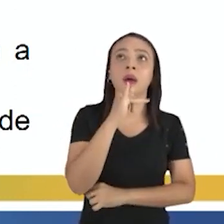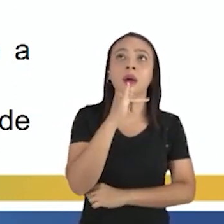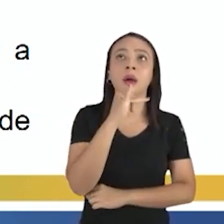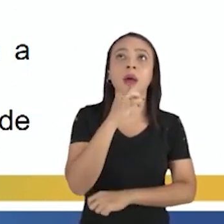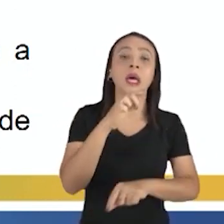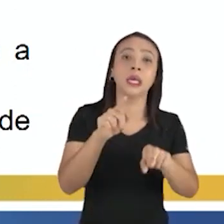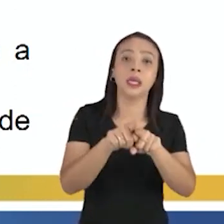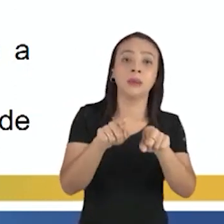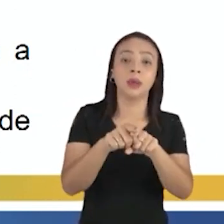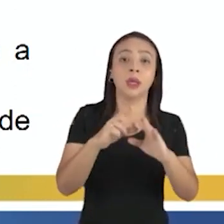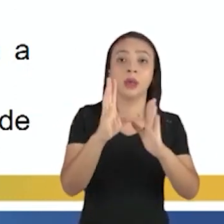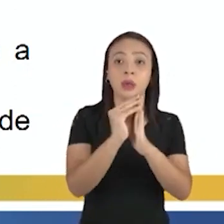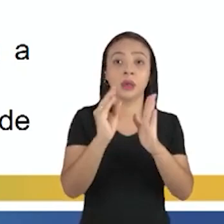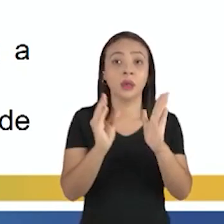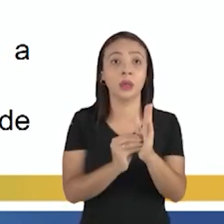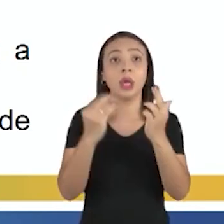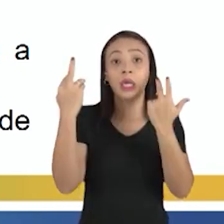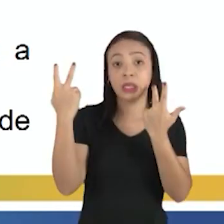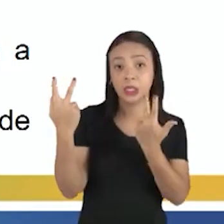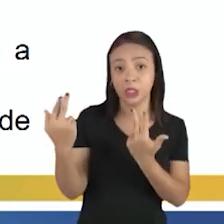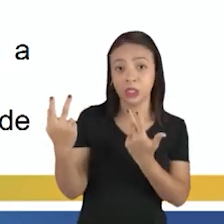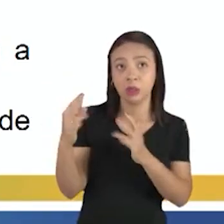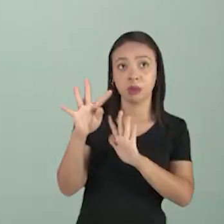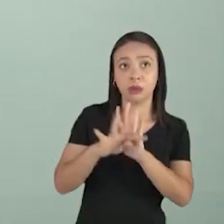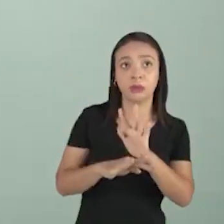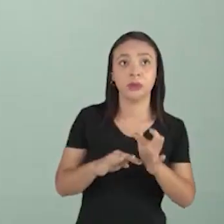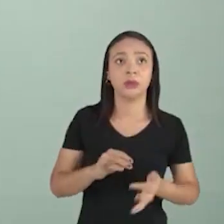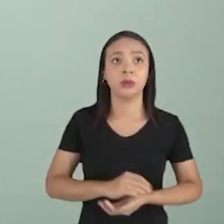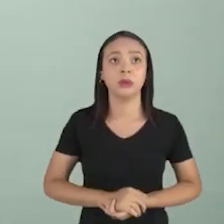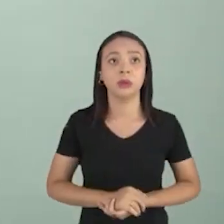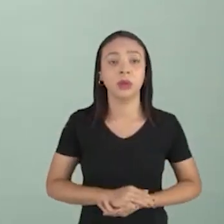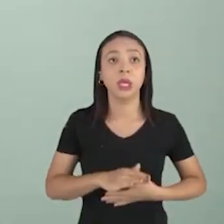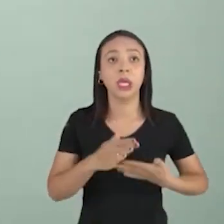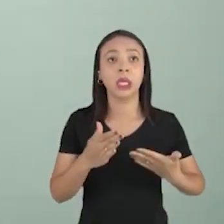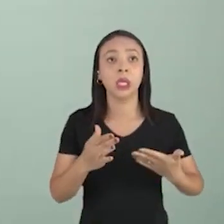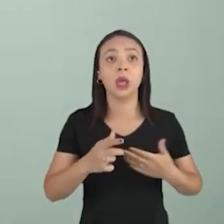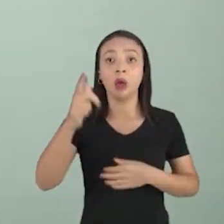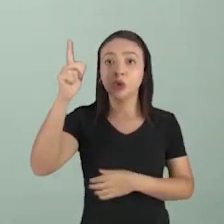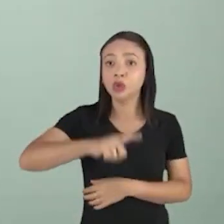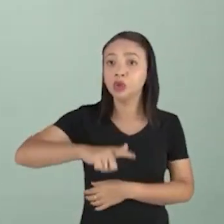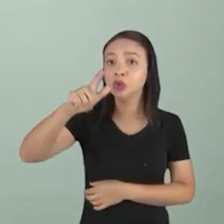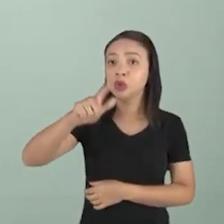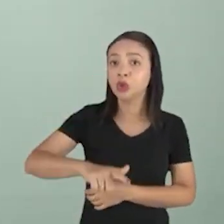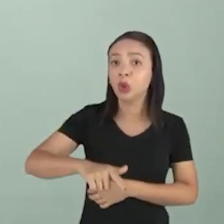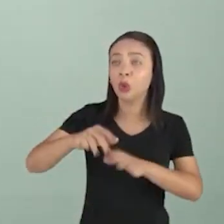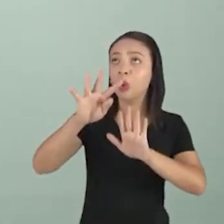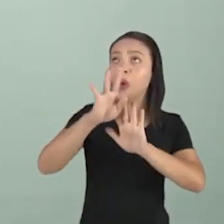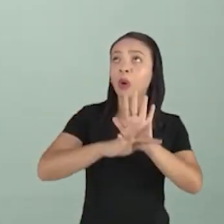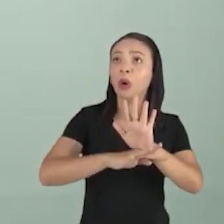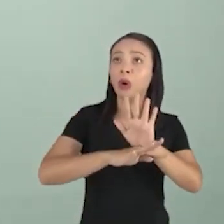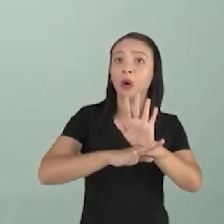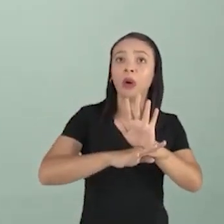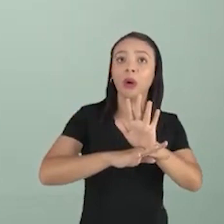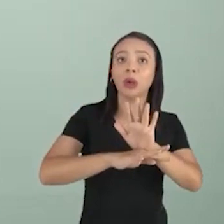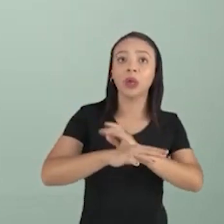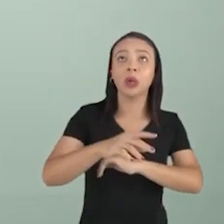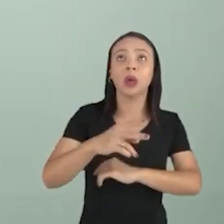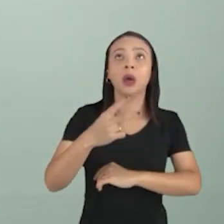mesmo conteúdo das 2 situações em que aparece no texto. Ok? Você retoma lá o texto e verifica que as 2 têm